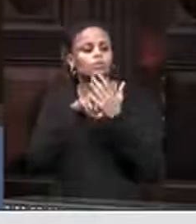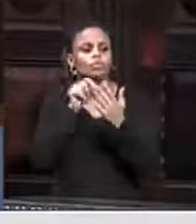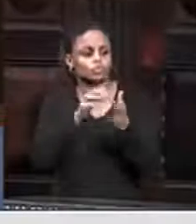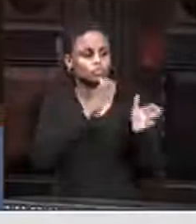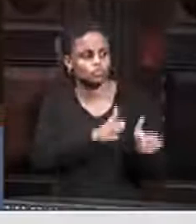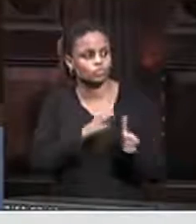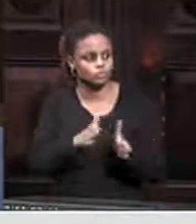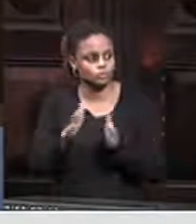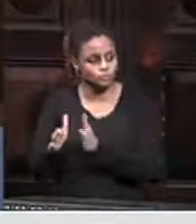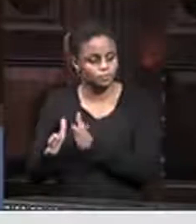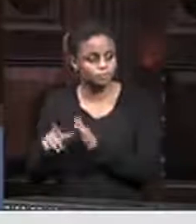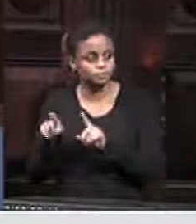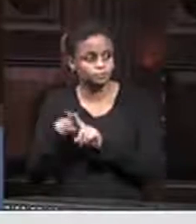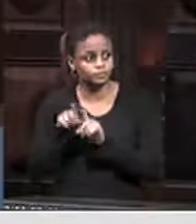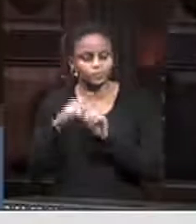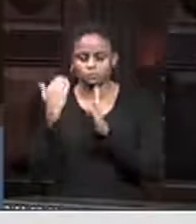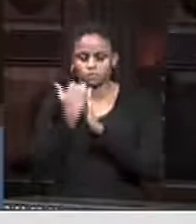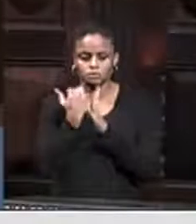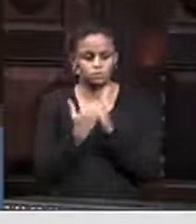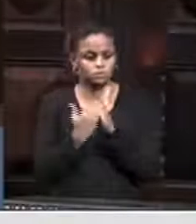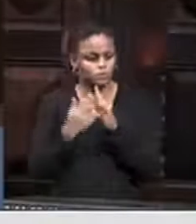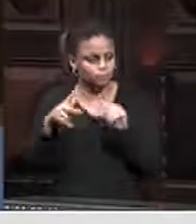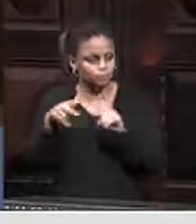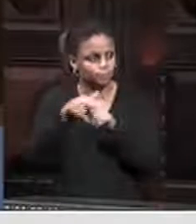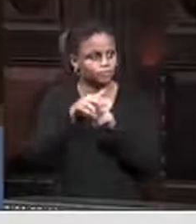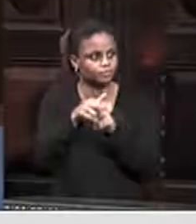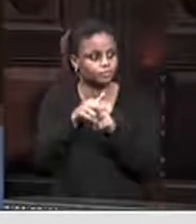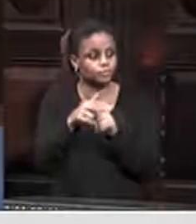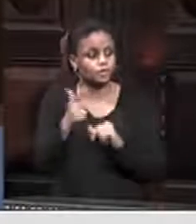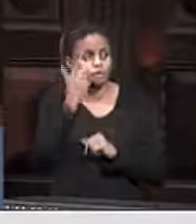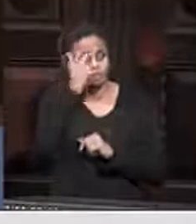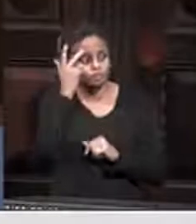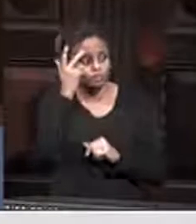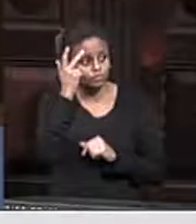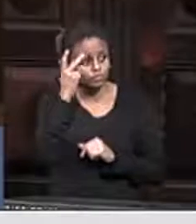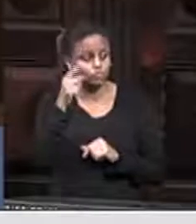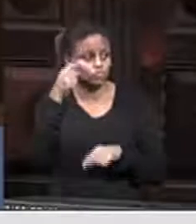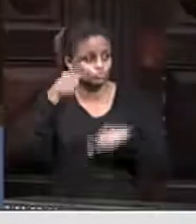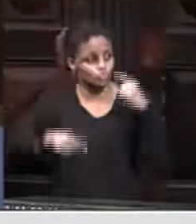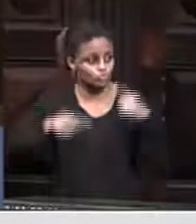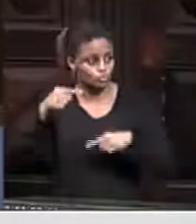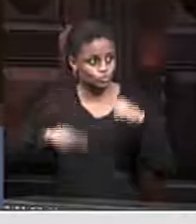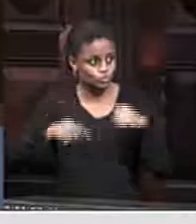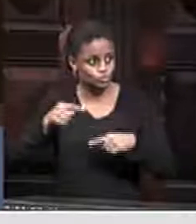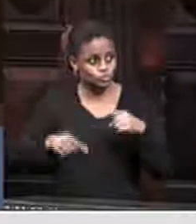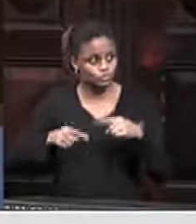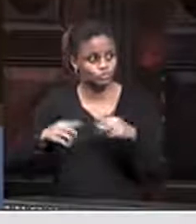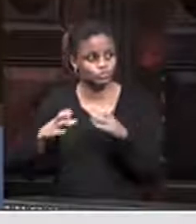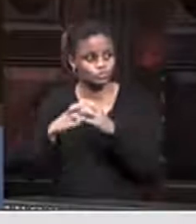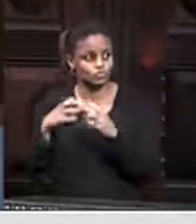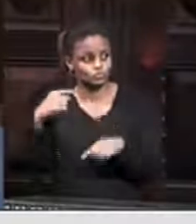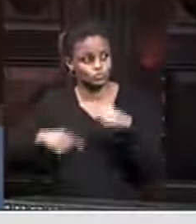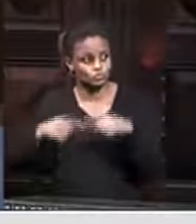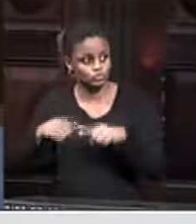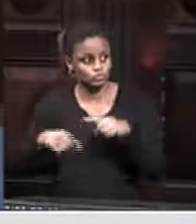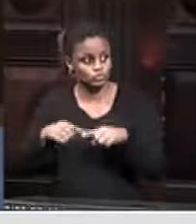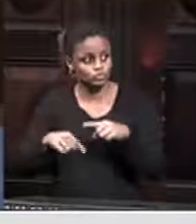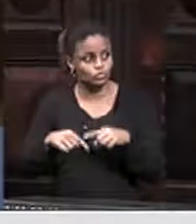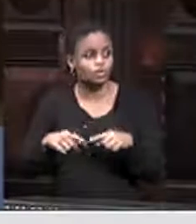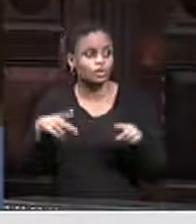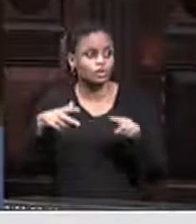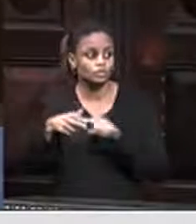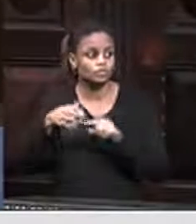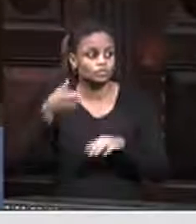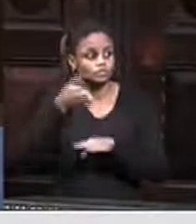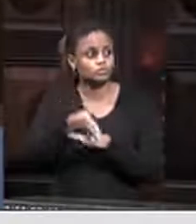critérios para impedir que indicados que sejam políticos partidários compareçam ou